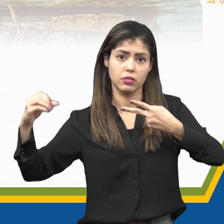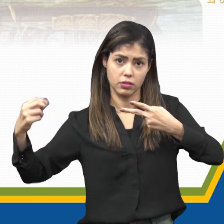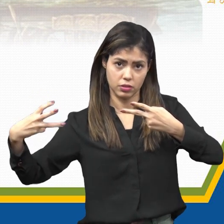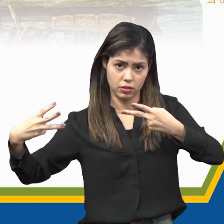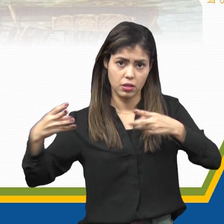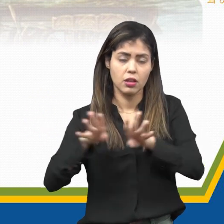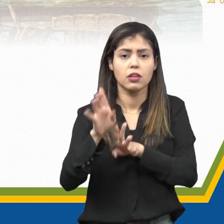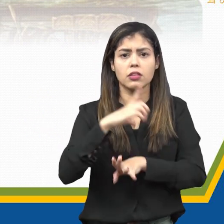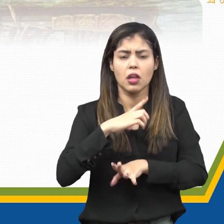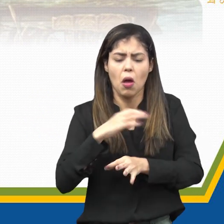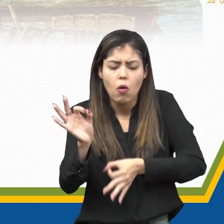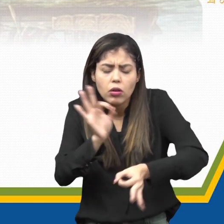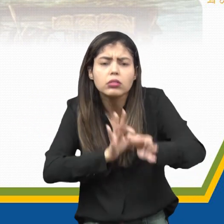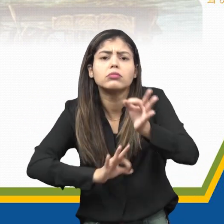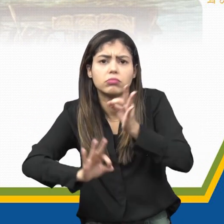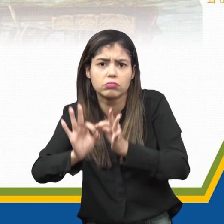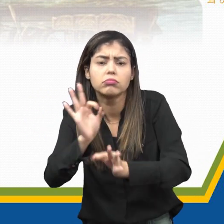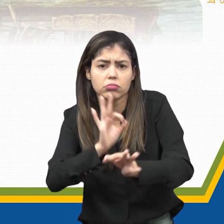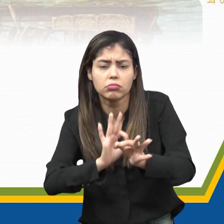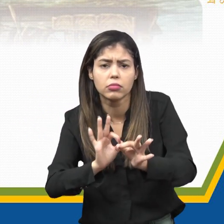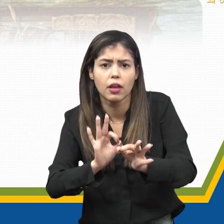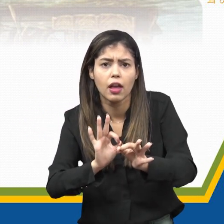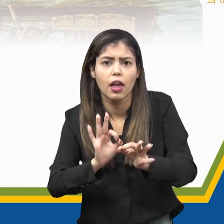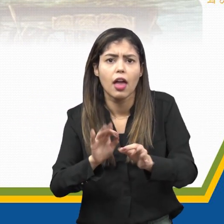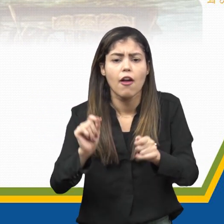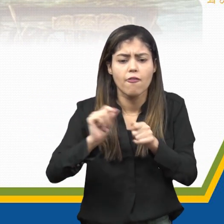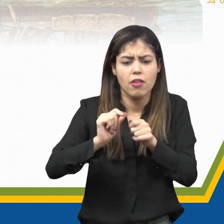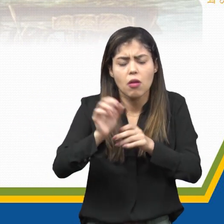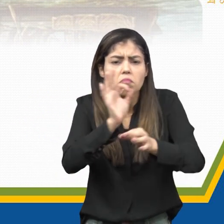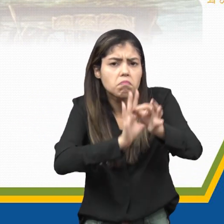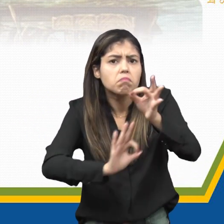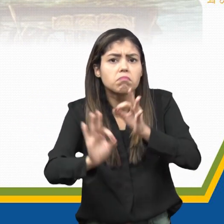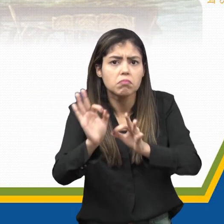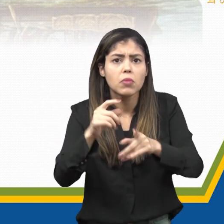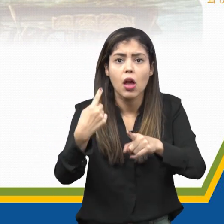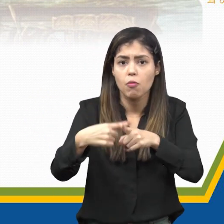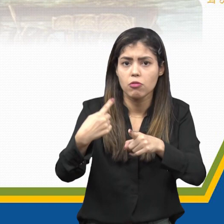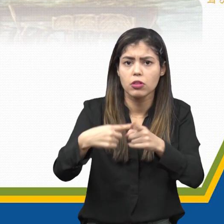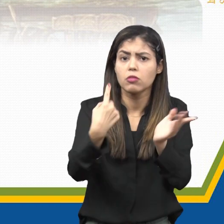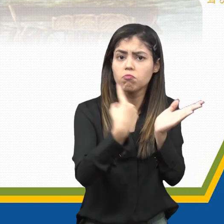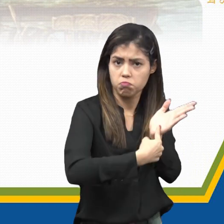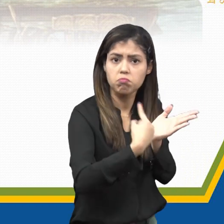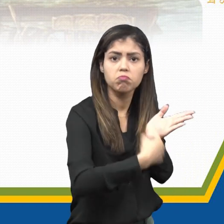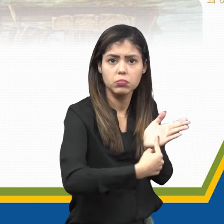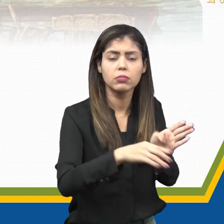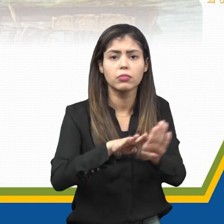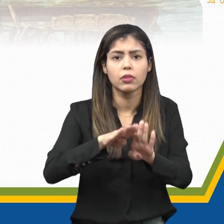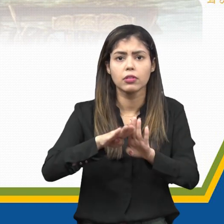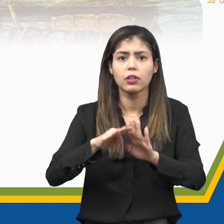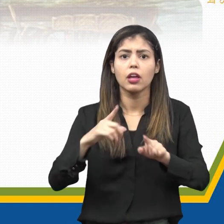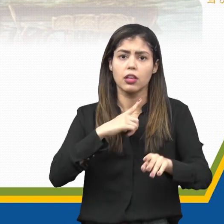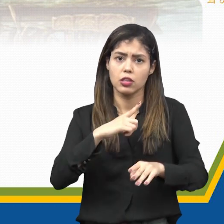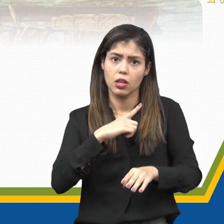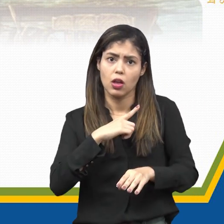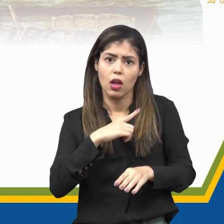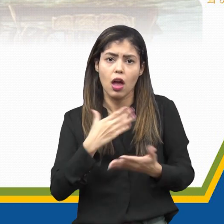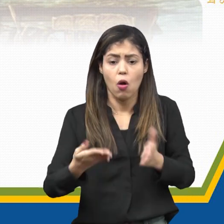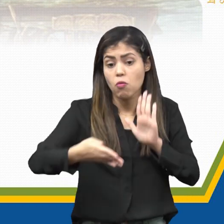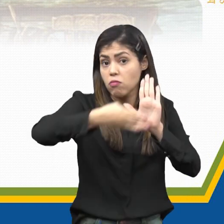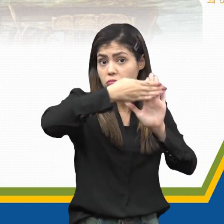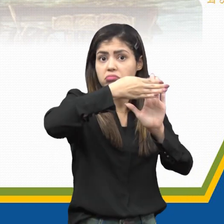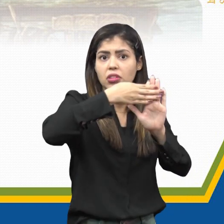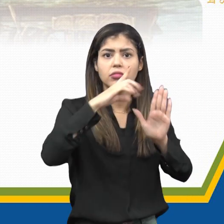com o intuito de organizar, né? De fazer a organização por conta de um contrato fixado entre o rei de Portugal